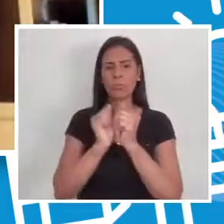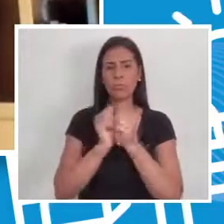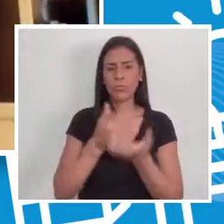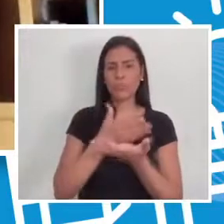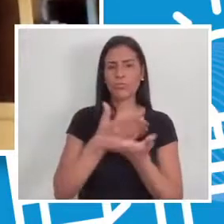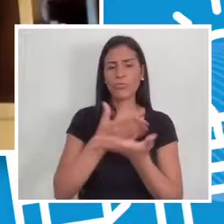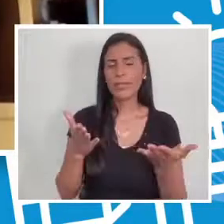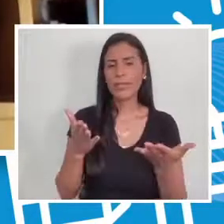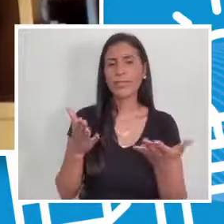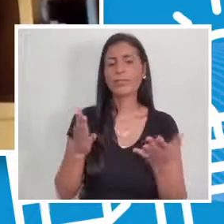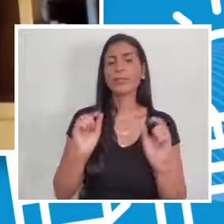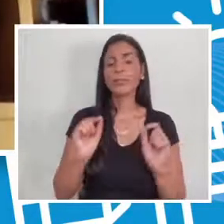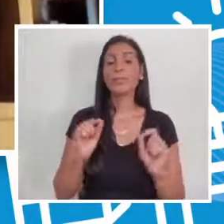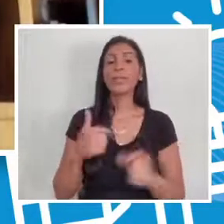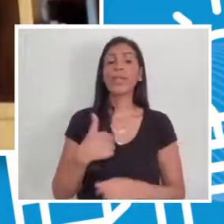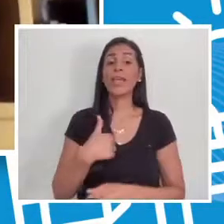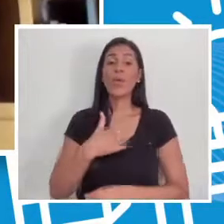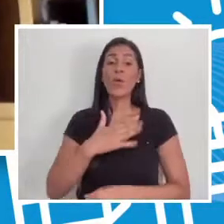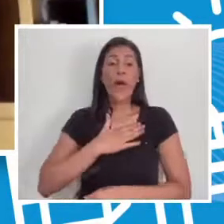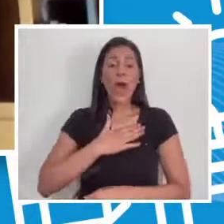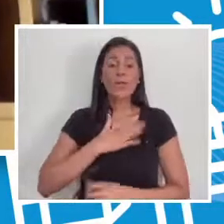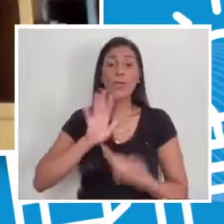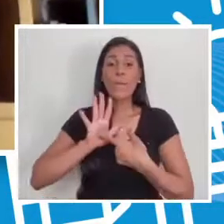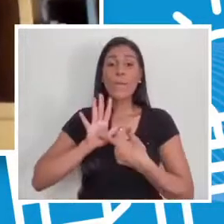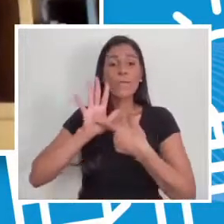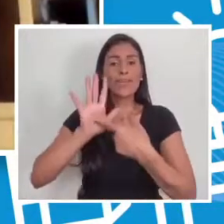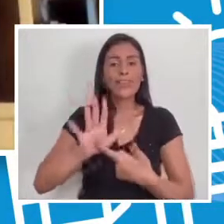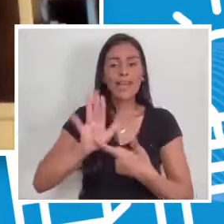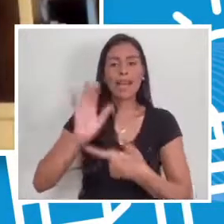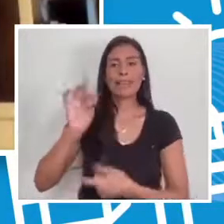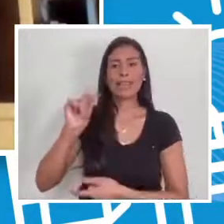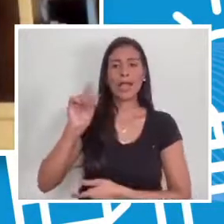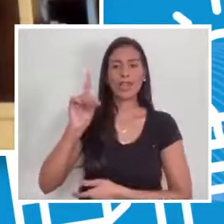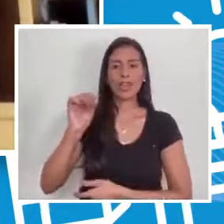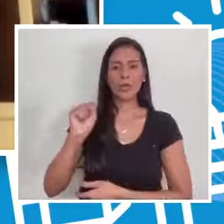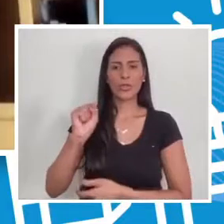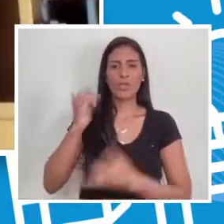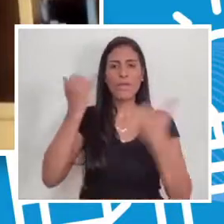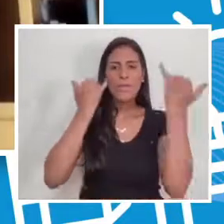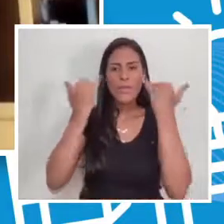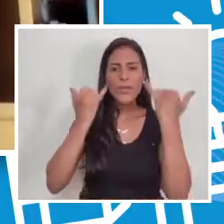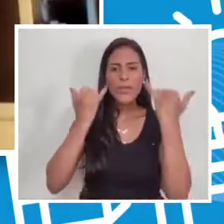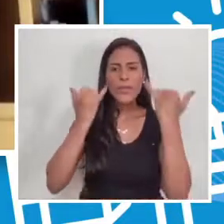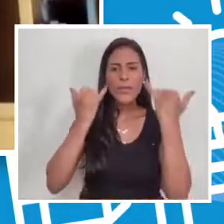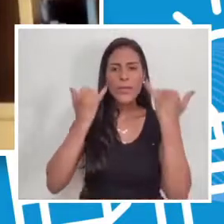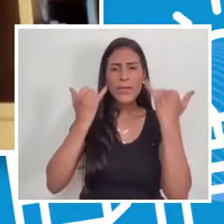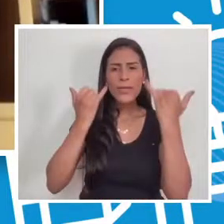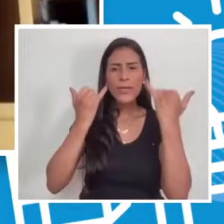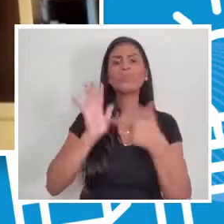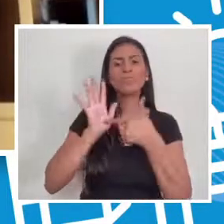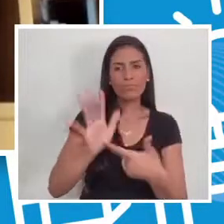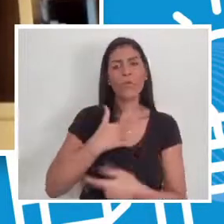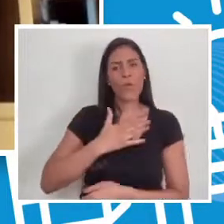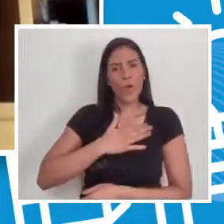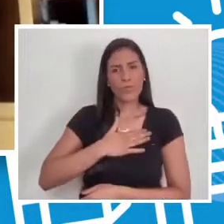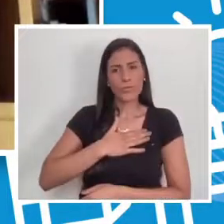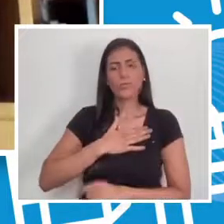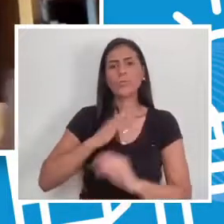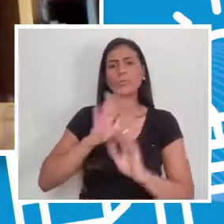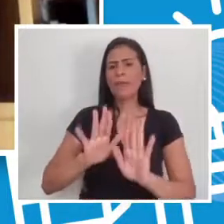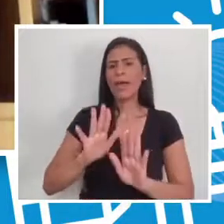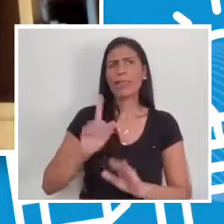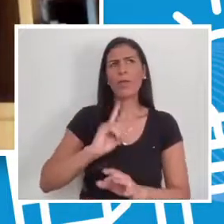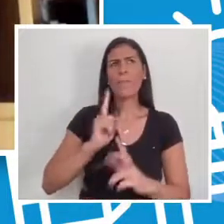começar trazendo, eu gosto de trazer dados, e eu sempre gosto de trazer os dados, não porque seja